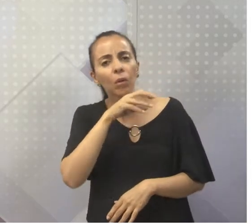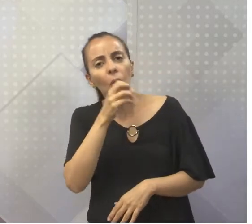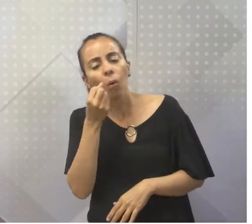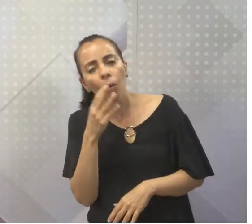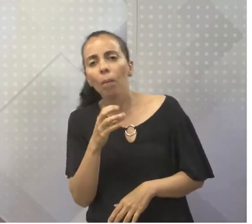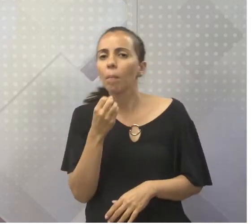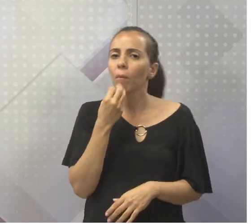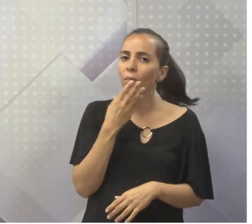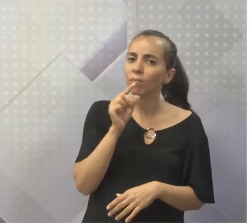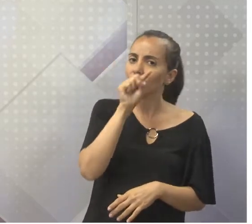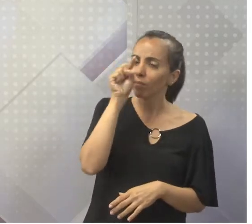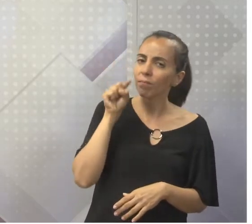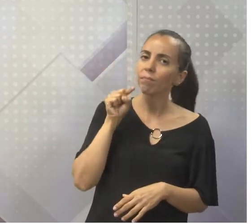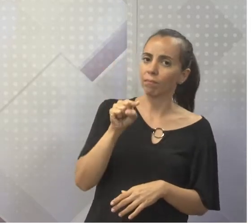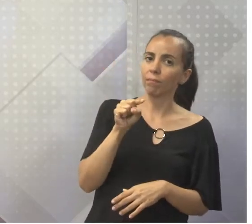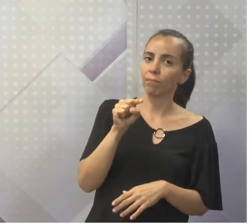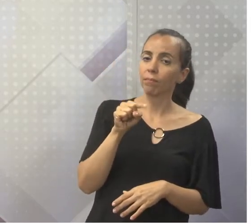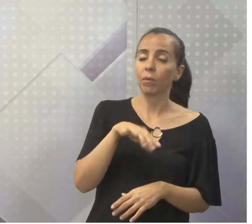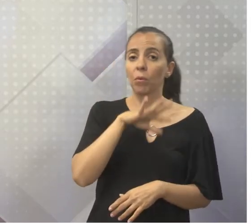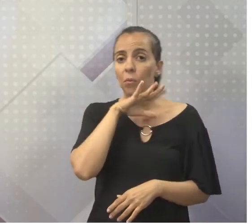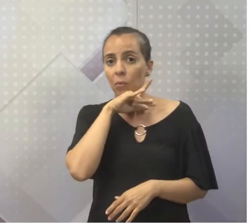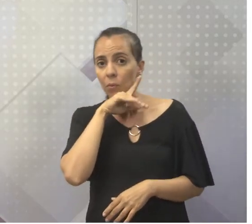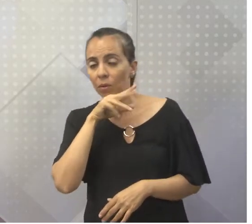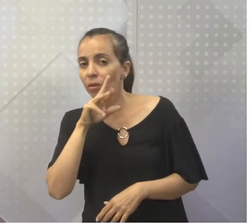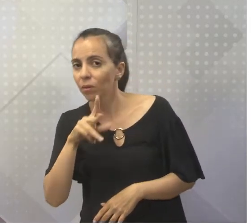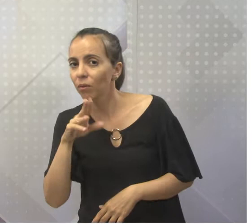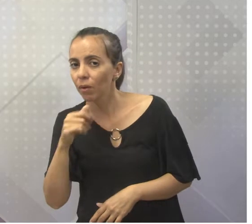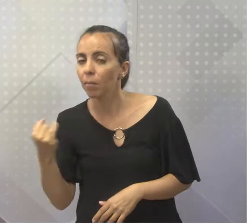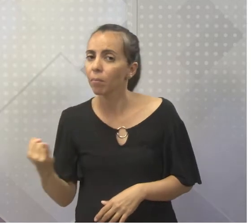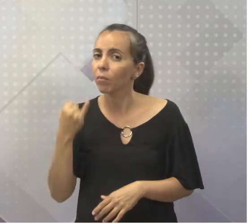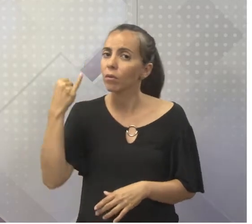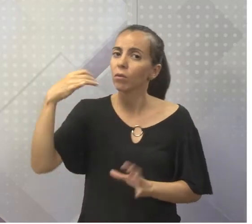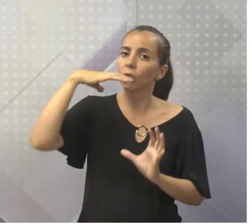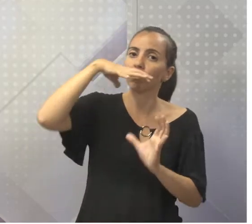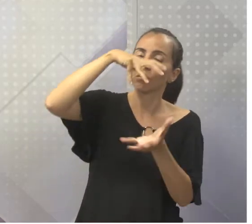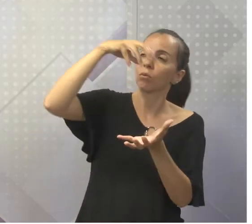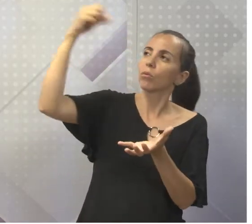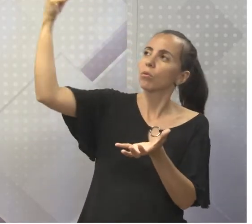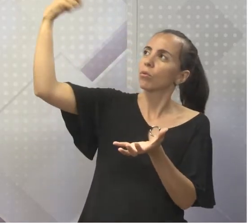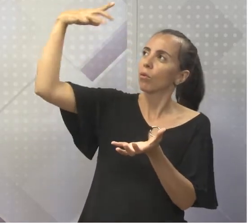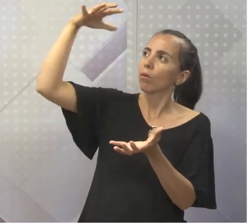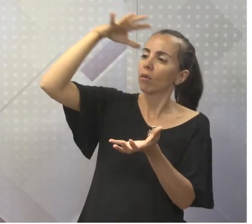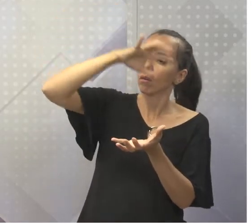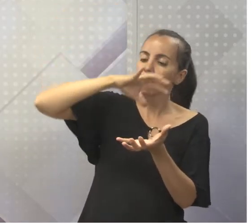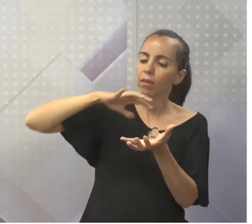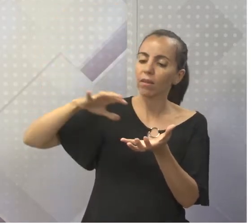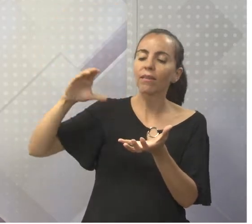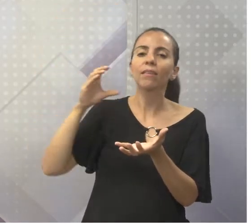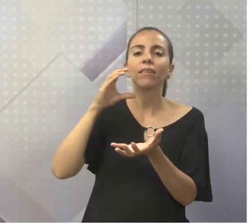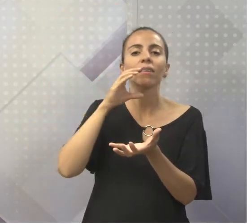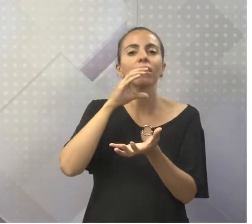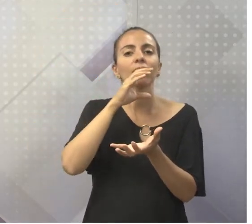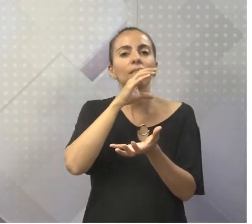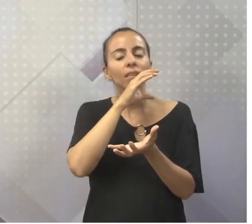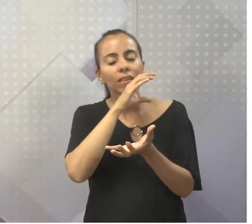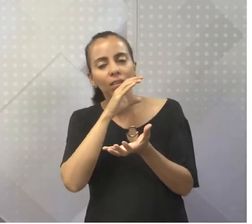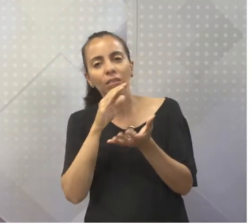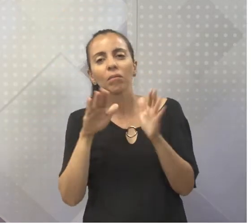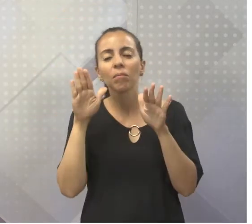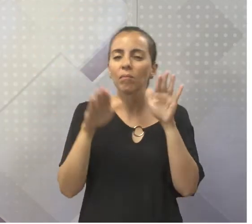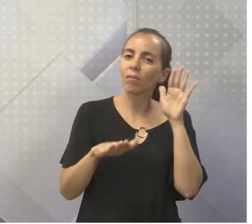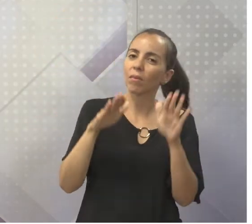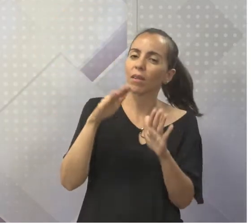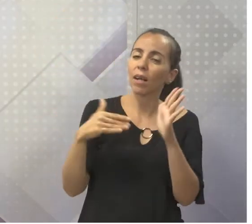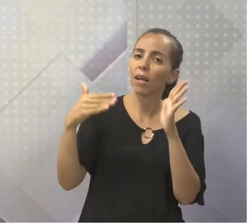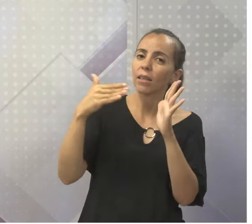o efeito estufa não é ruim ele ajuda aquecer a terra seu efeito estufa a temperatura média passaria de 15 graus para